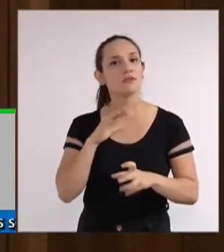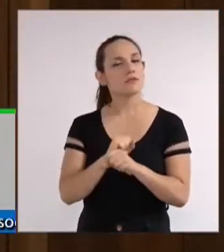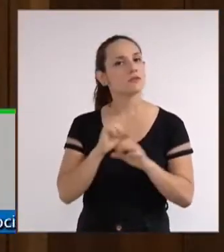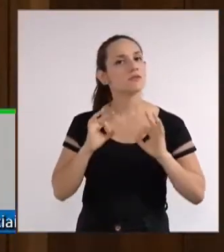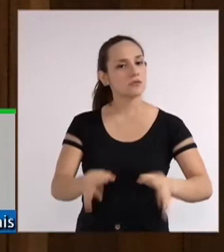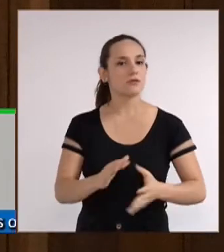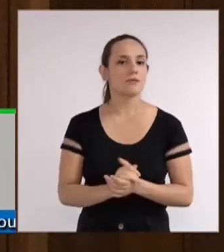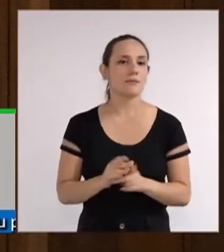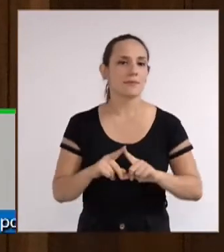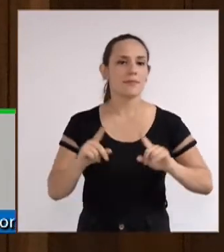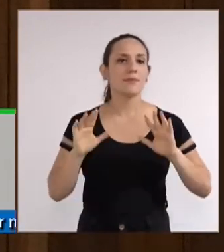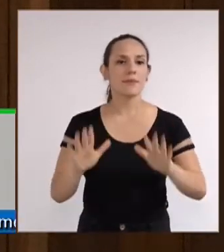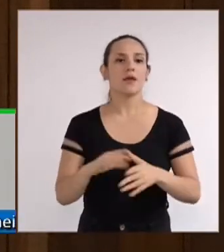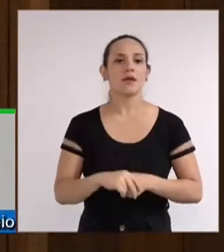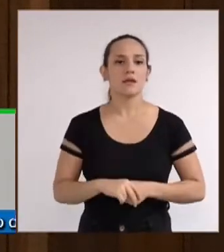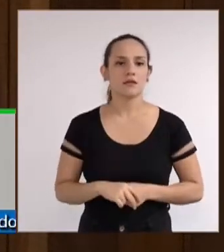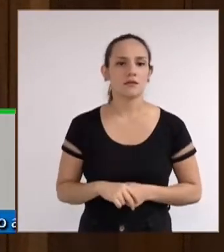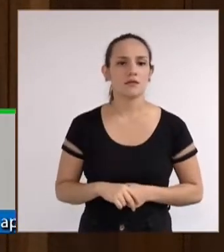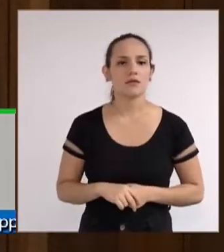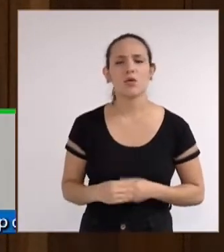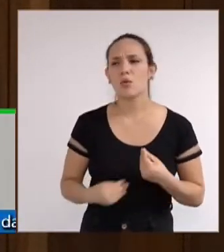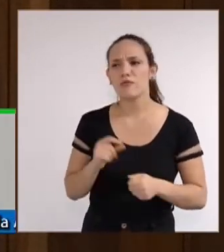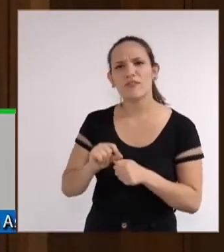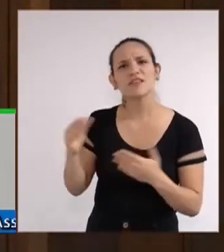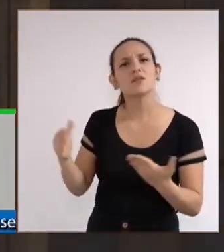Agora, como é feito o outro escrutínio?